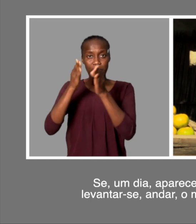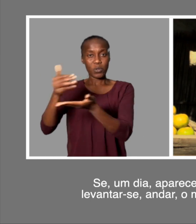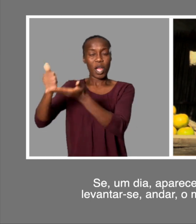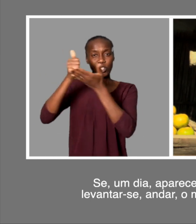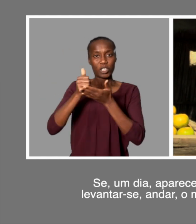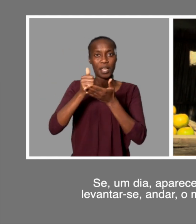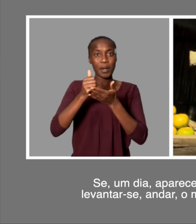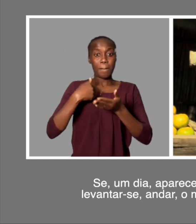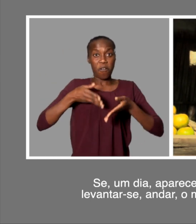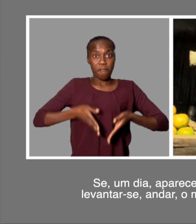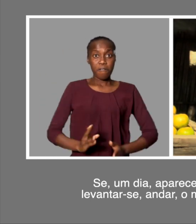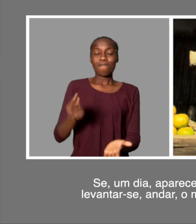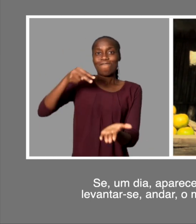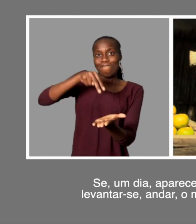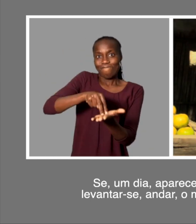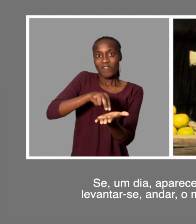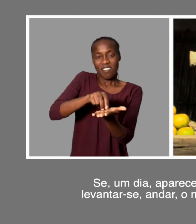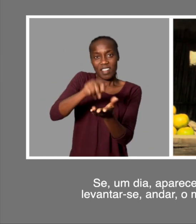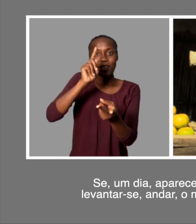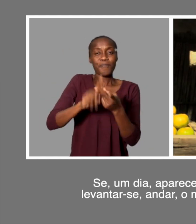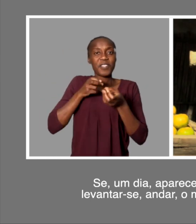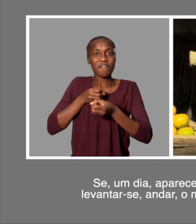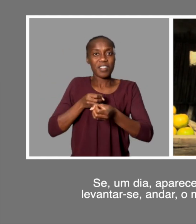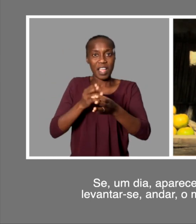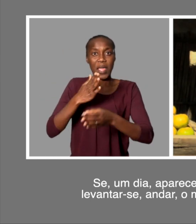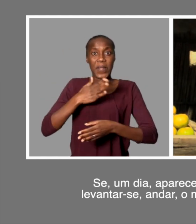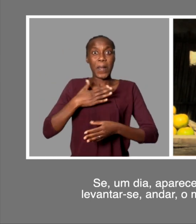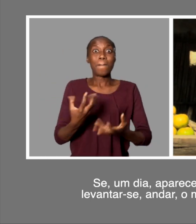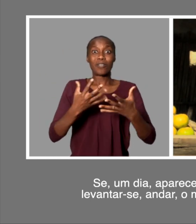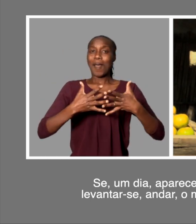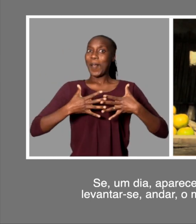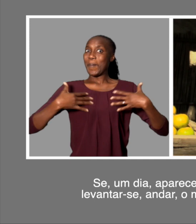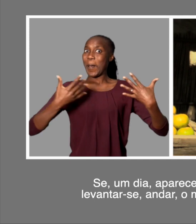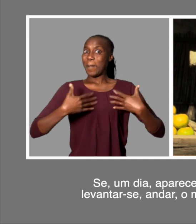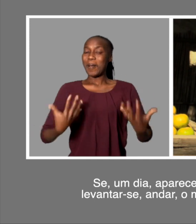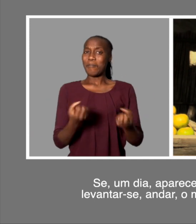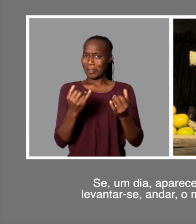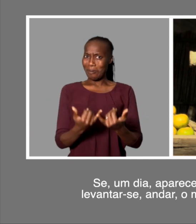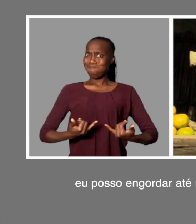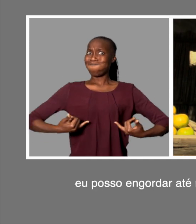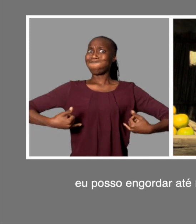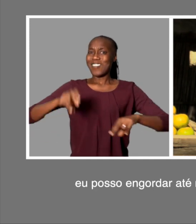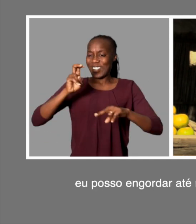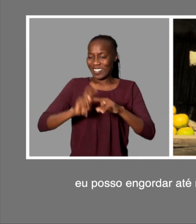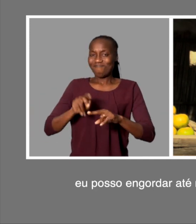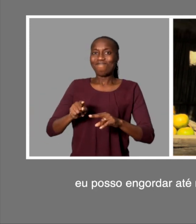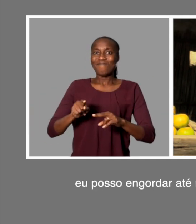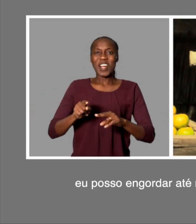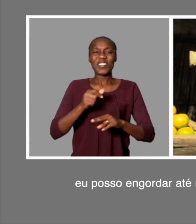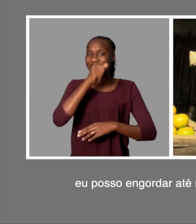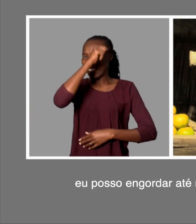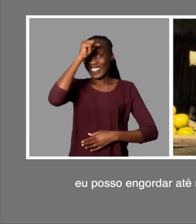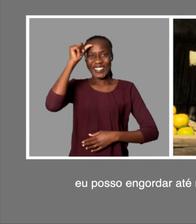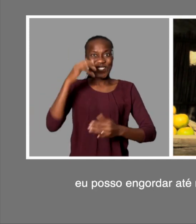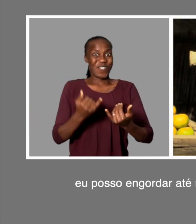um dia aparecer alguém me ajudar, o meu filho levantar e andar, o meu filho falar, eu posso engordar.